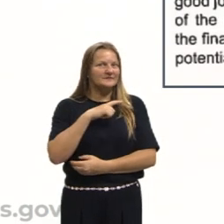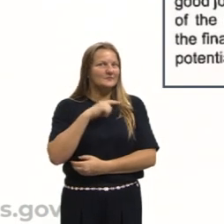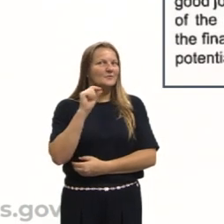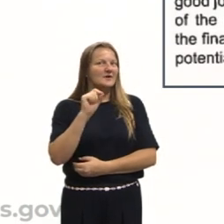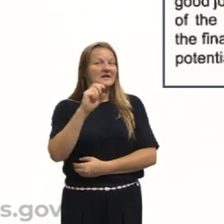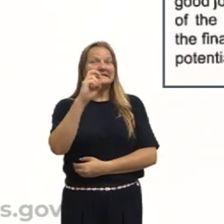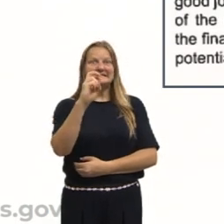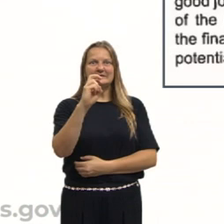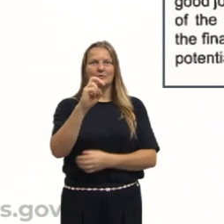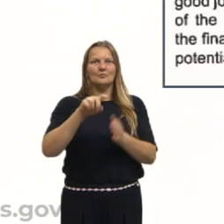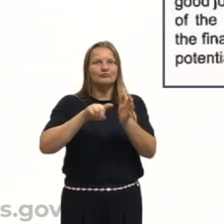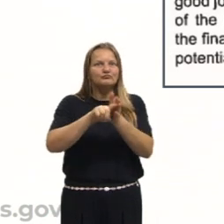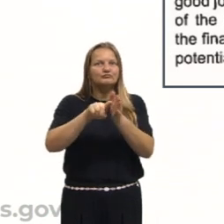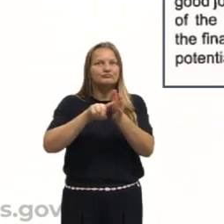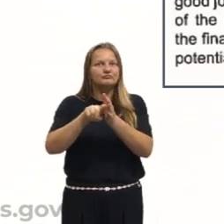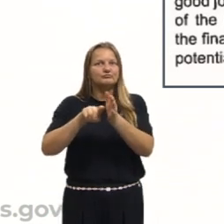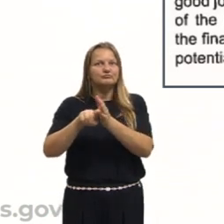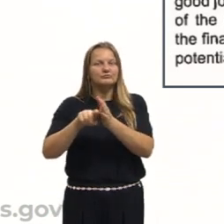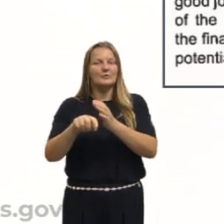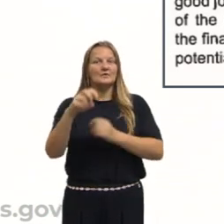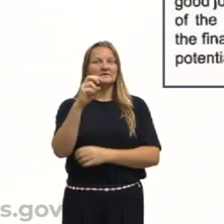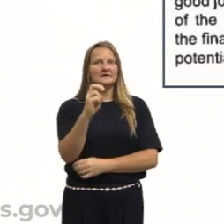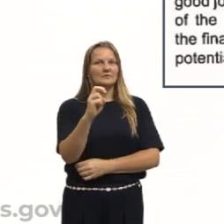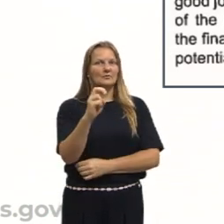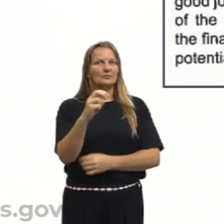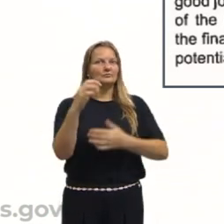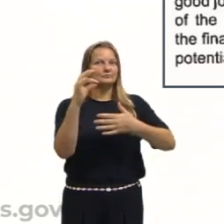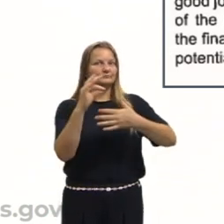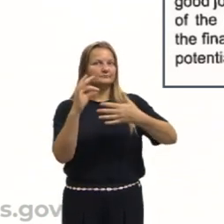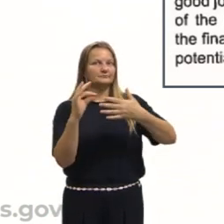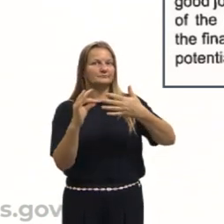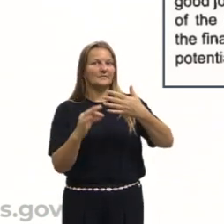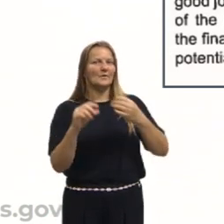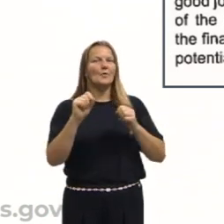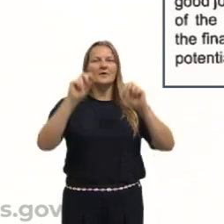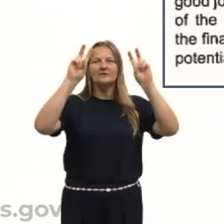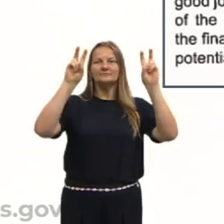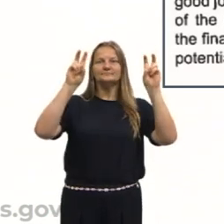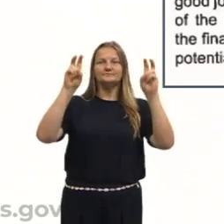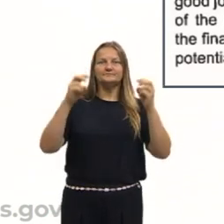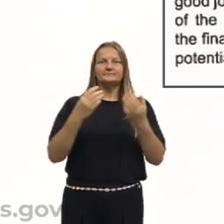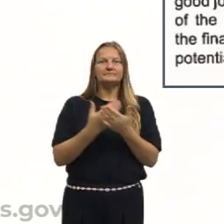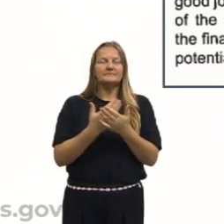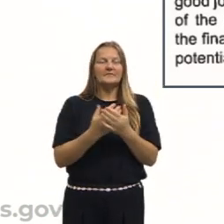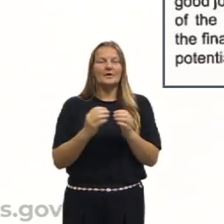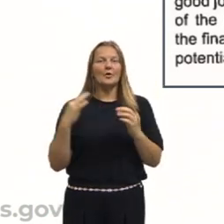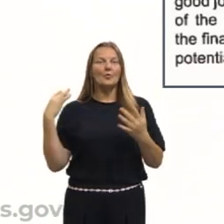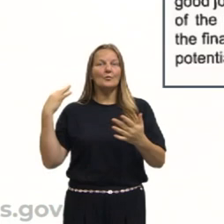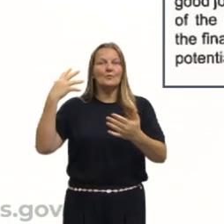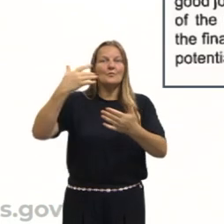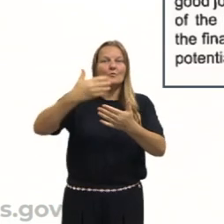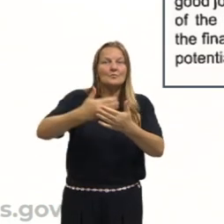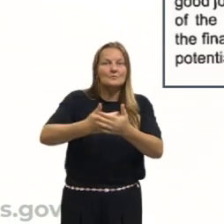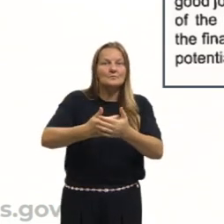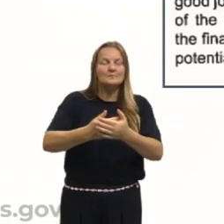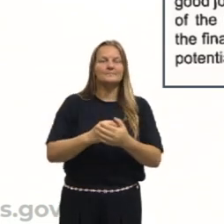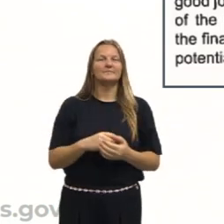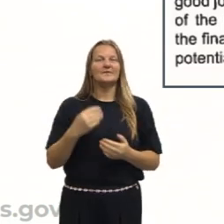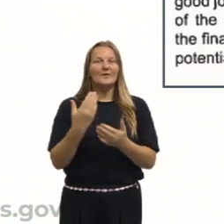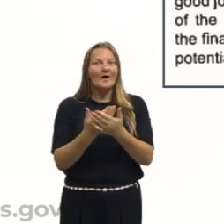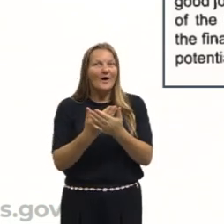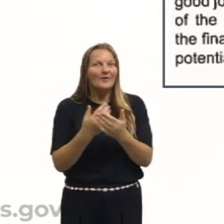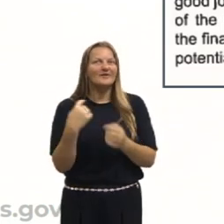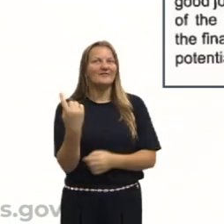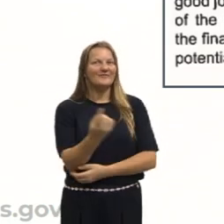cinco questões vamos ver o que que nós abordamos durante esse durante essas nossas